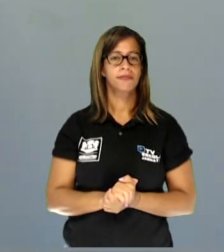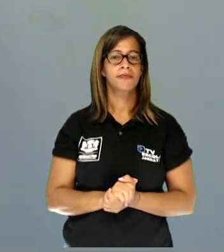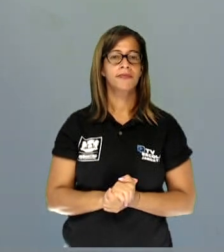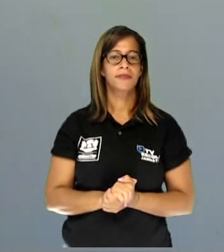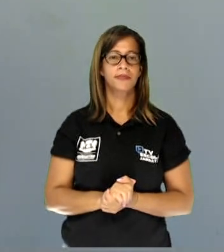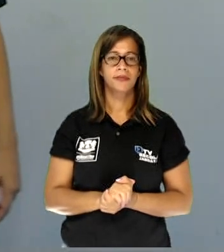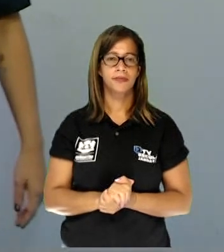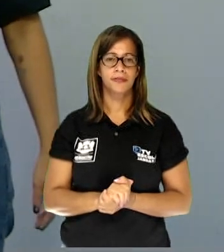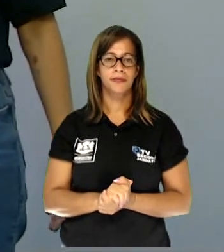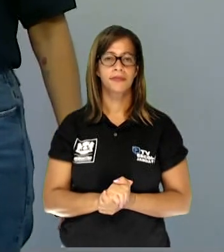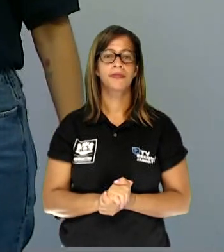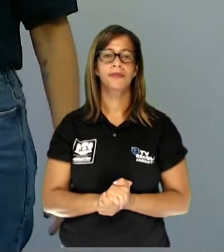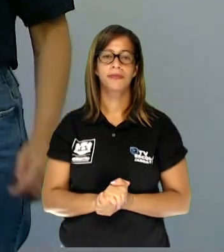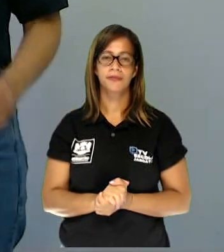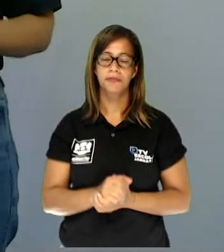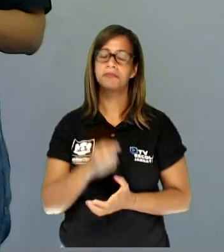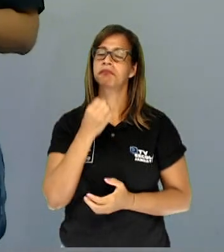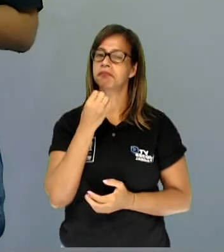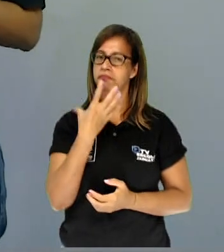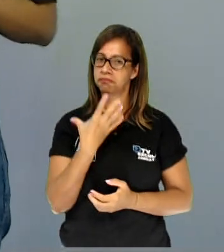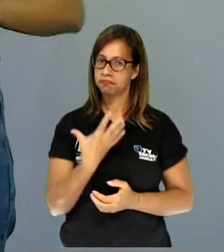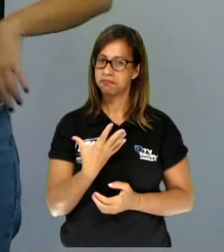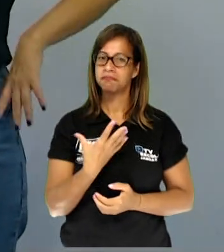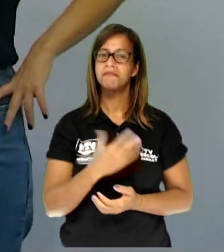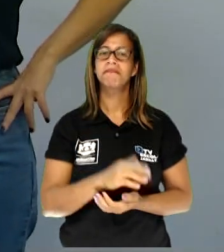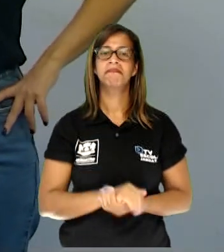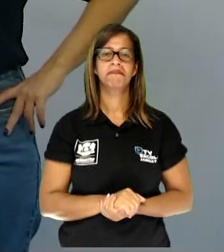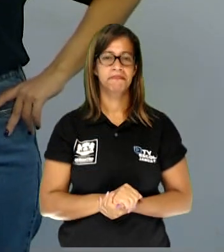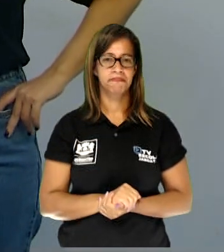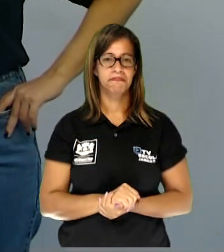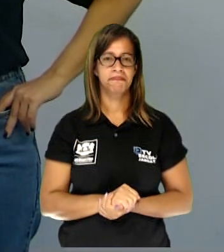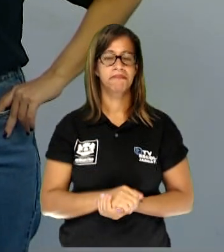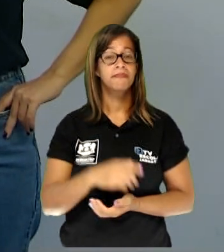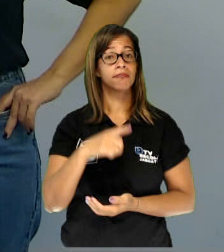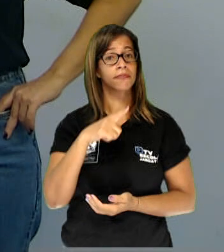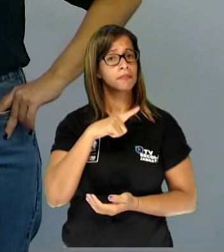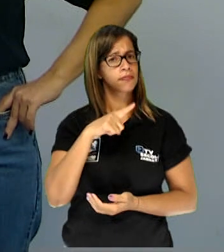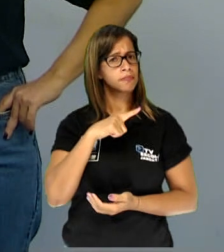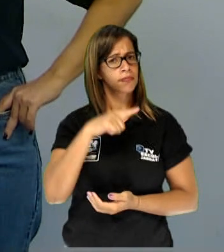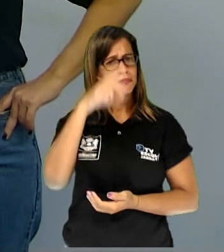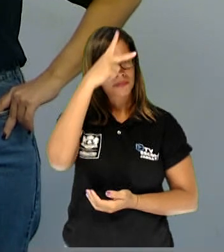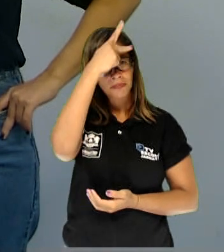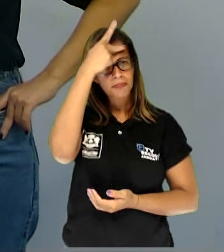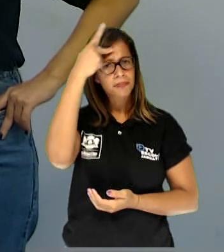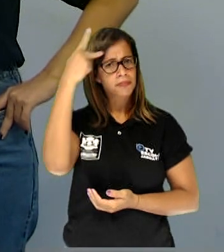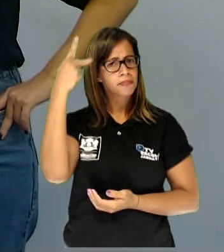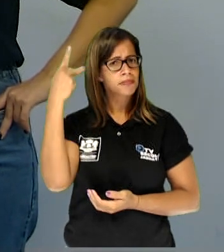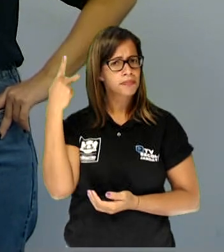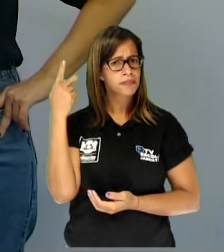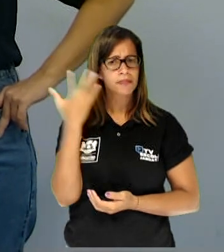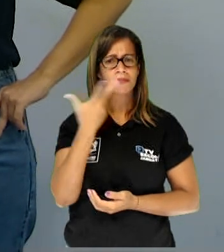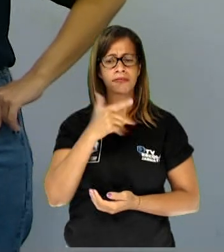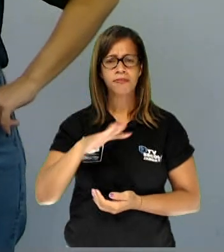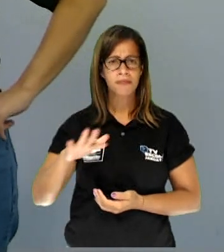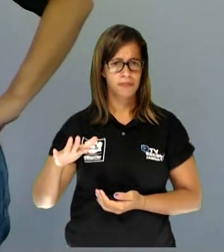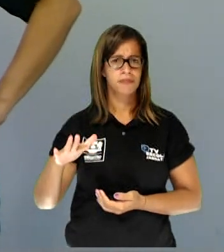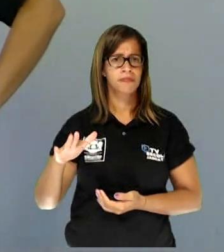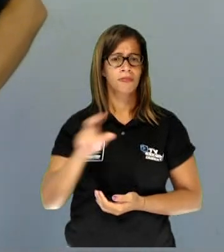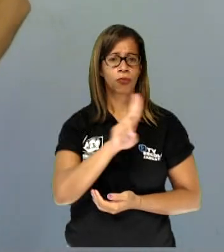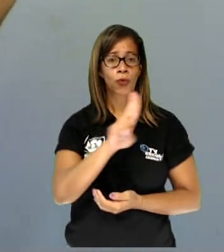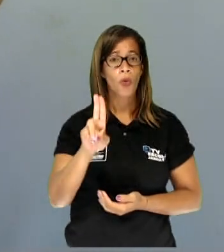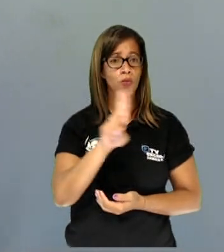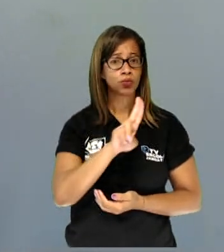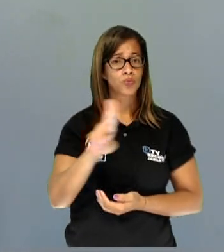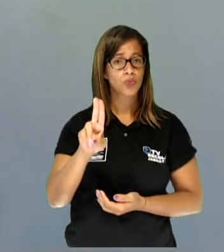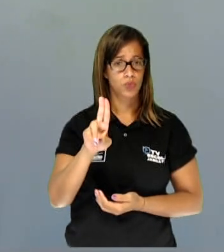MACACO. Muito bem. Ah, tem alguém na nossa sala que também começa com Ma? A Maria. Muito